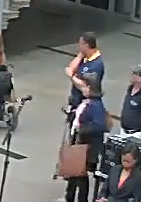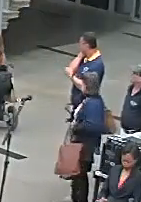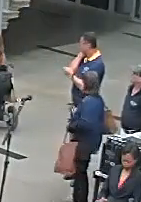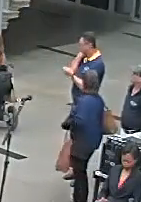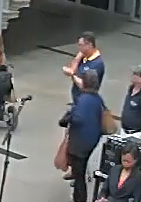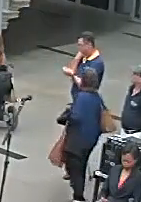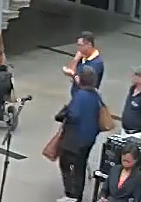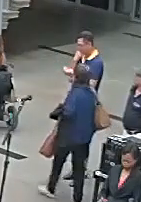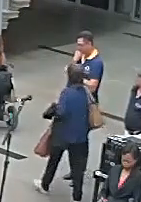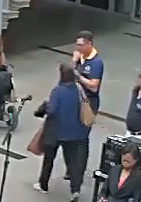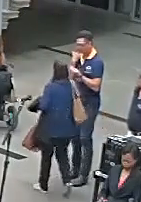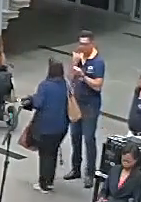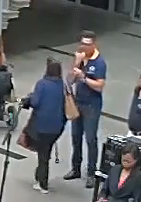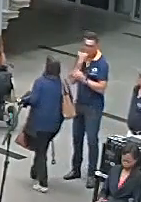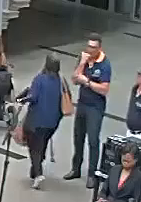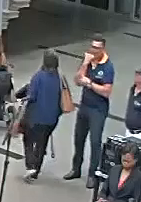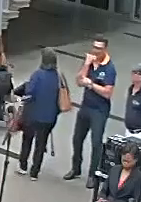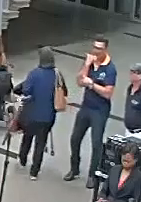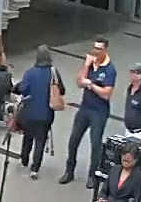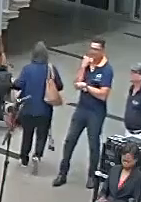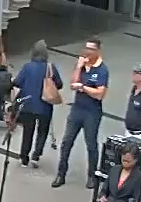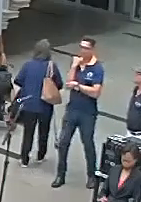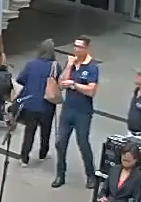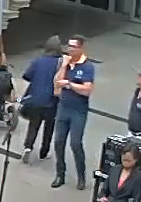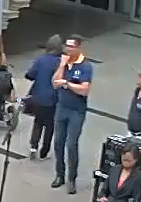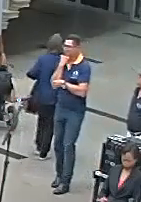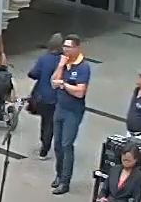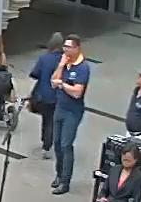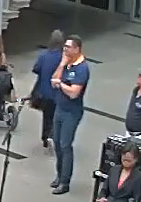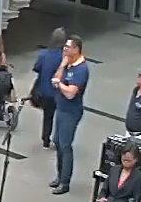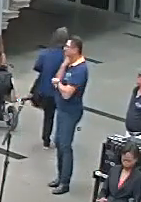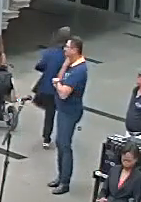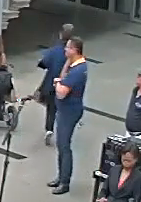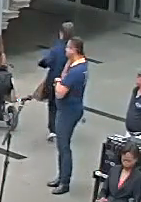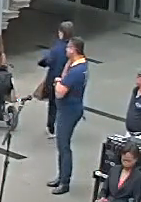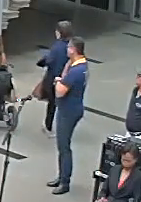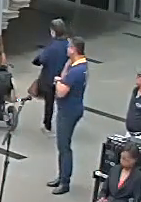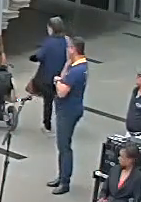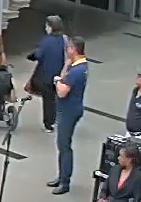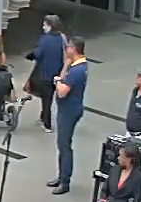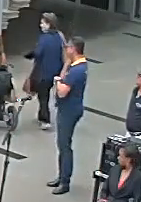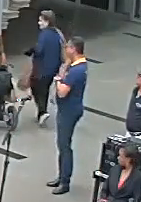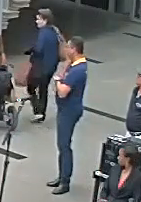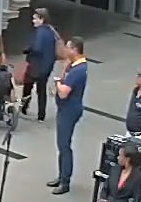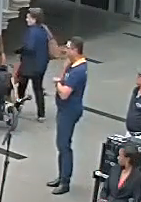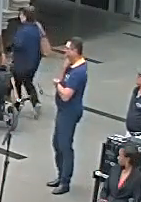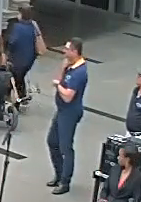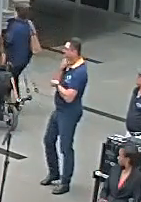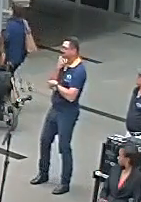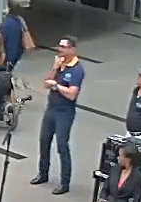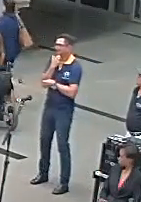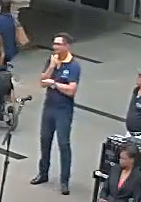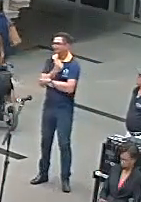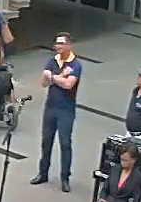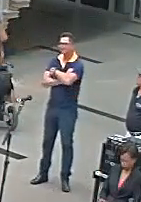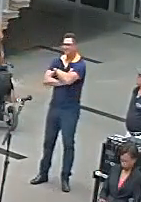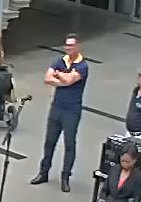coluna é toda cheia de parafuso meu joelho é todo arrebentado de não é uma bala perdida não